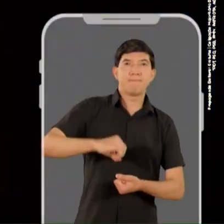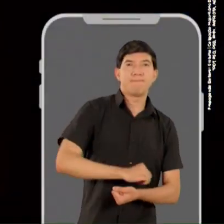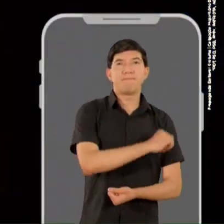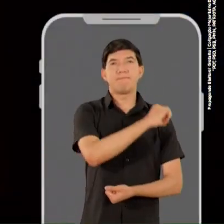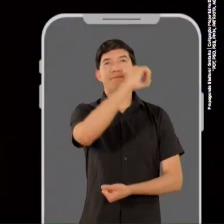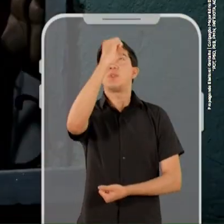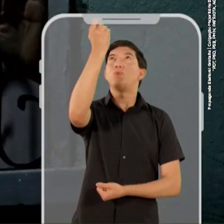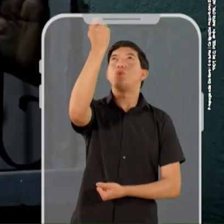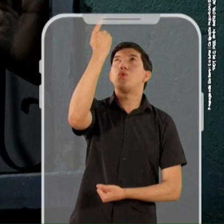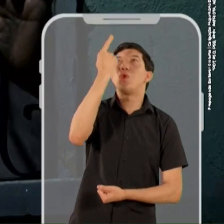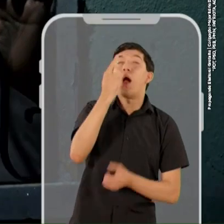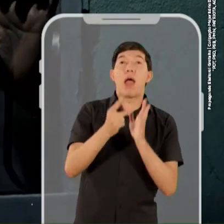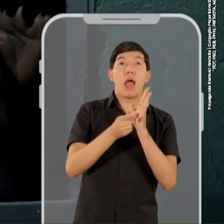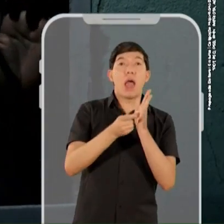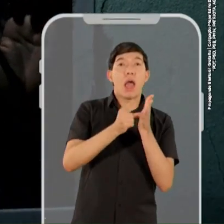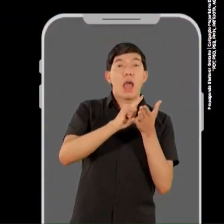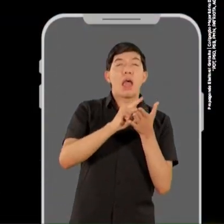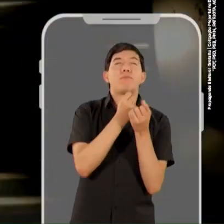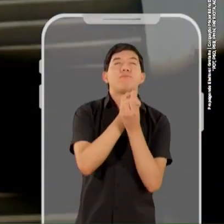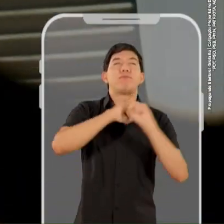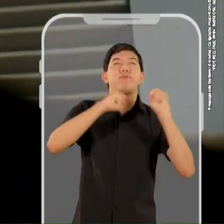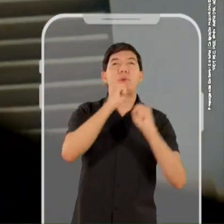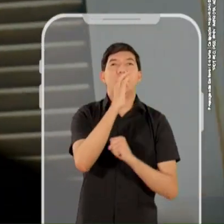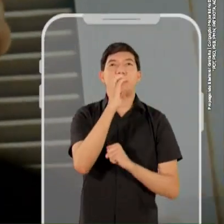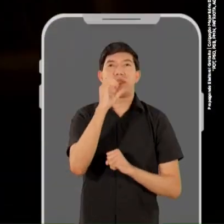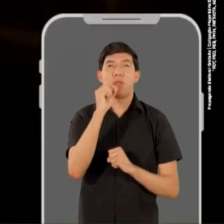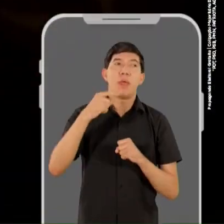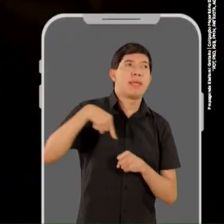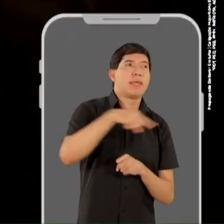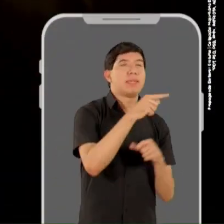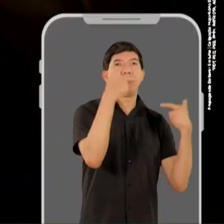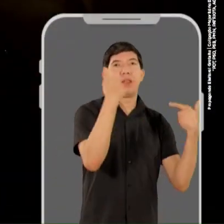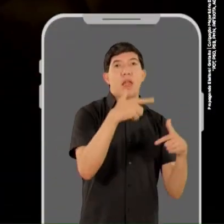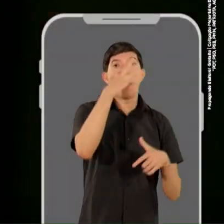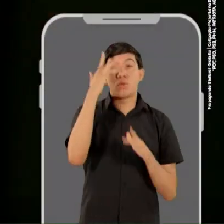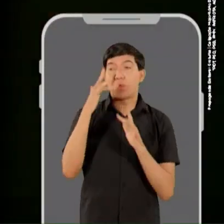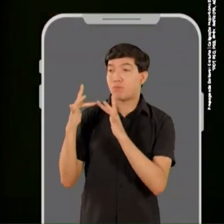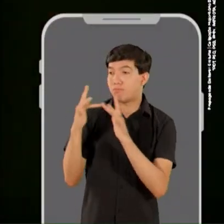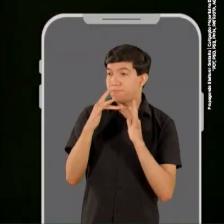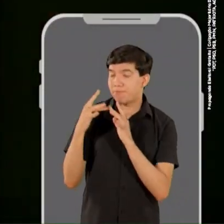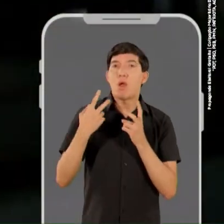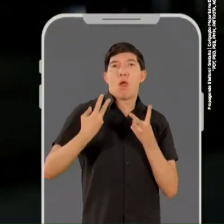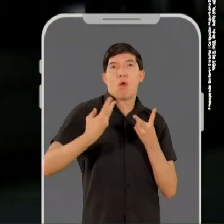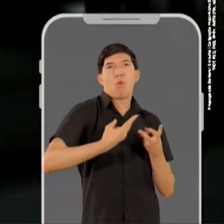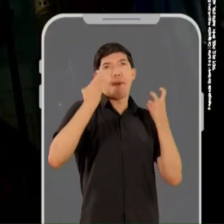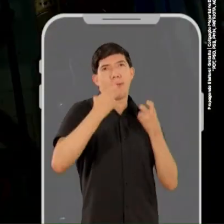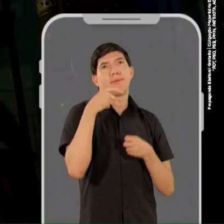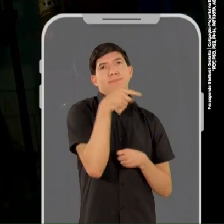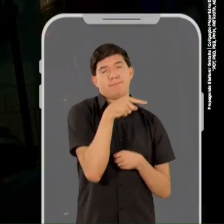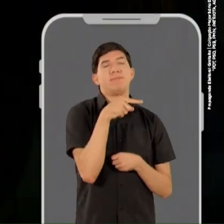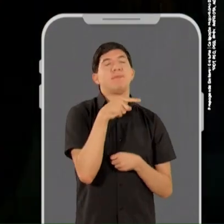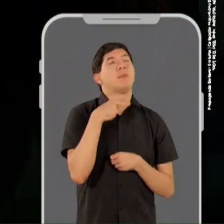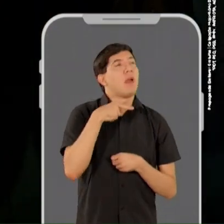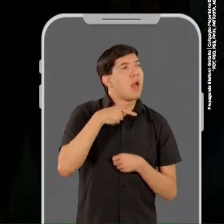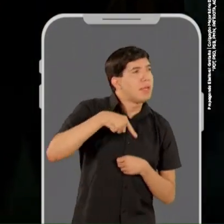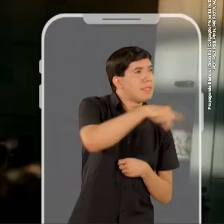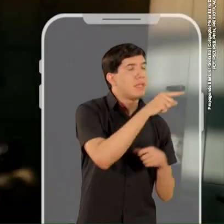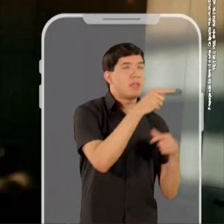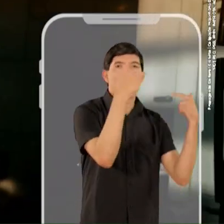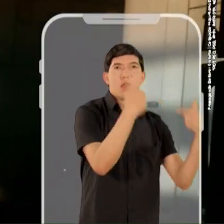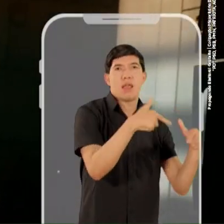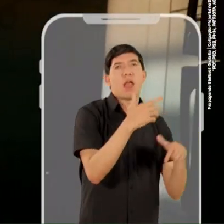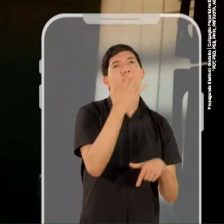A gente acorda antes do sol, pra luta. Só vê isso quem também tá lá, feito a gente, antes do dia começar.